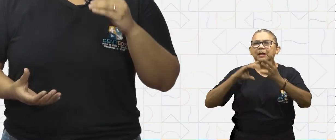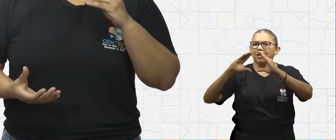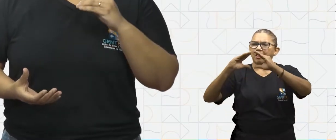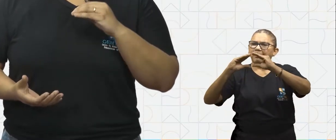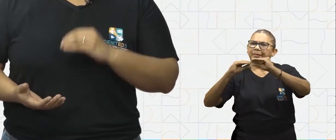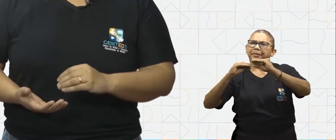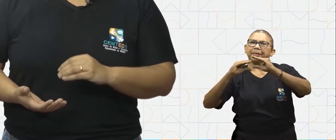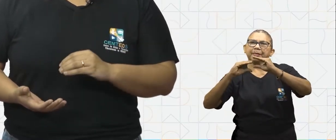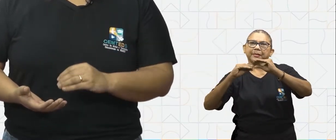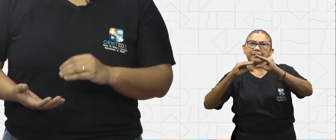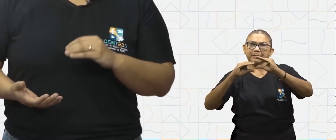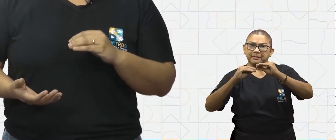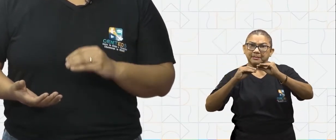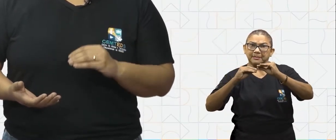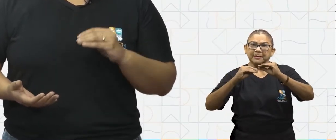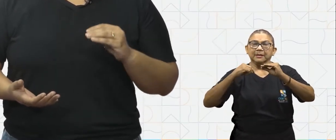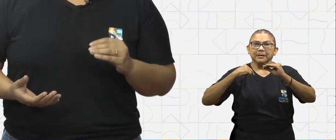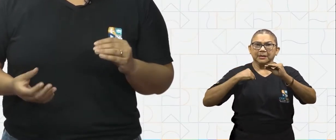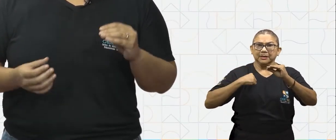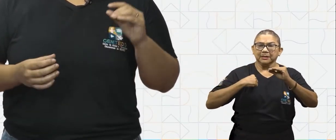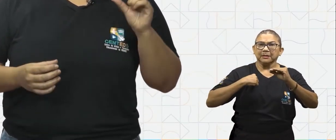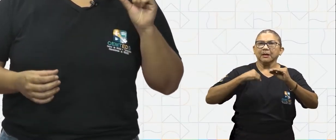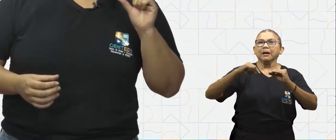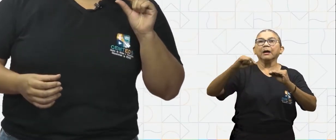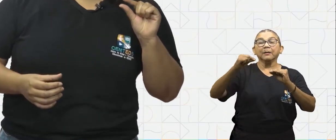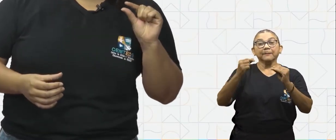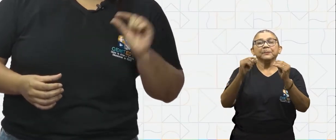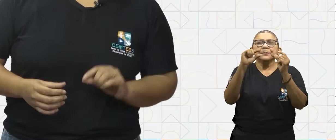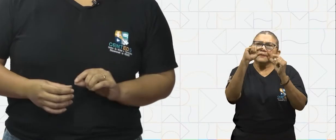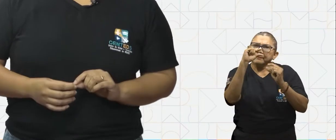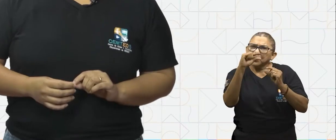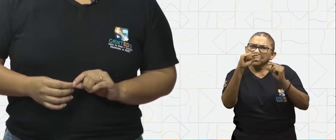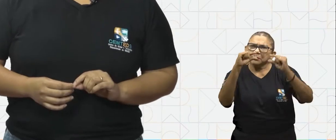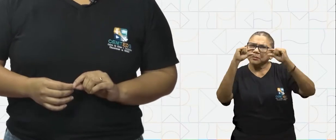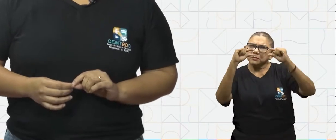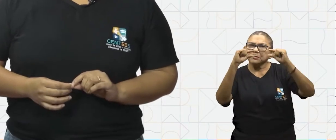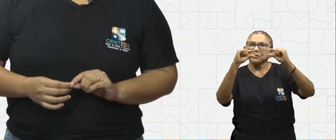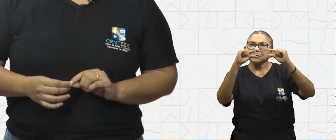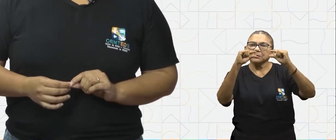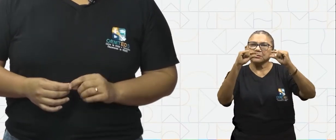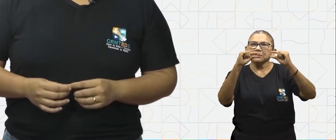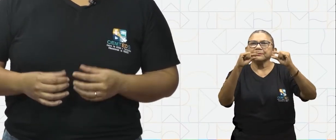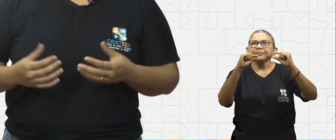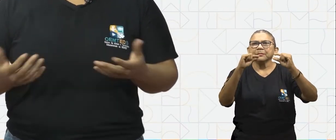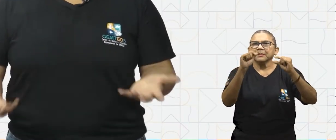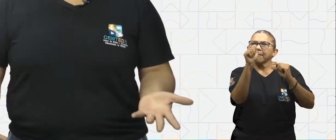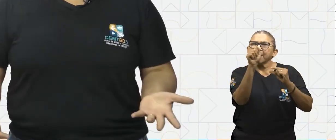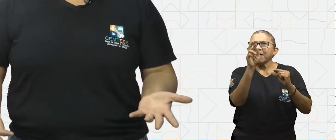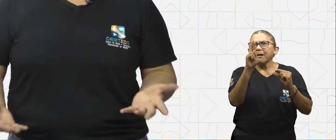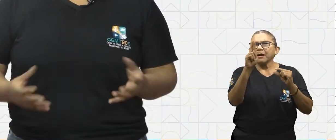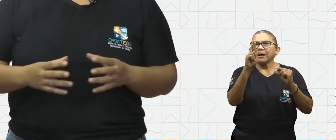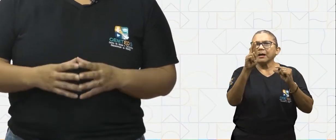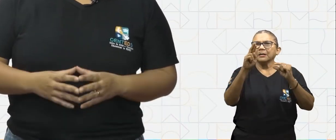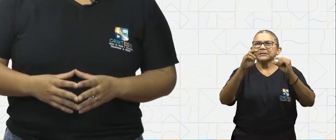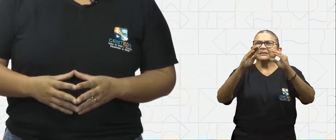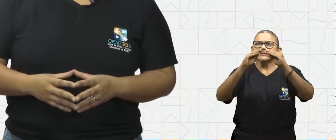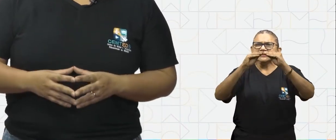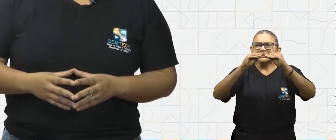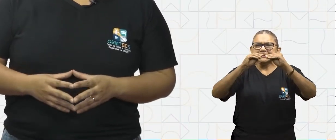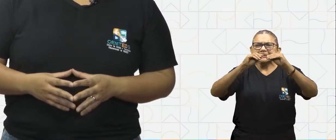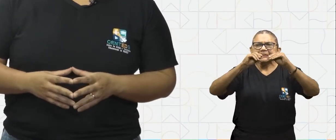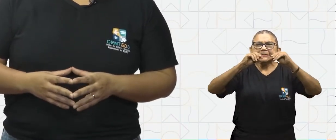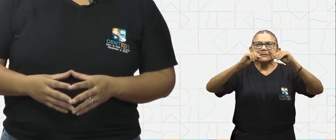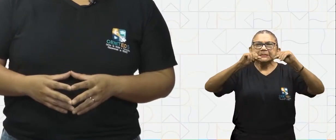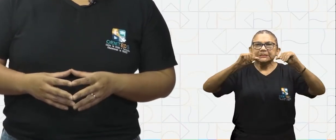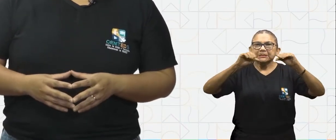Portanto, quando essa quantidade de água no ar é pequena, significa que o ar está seco. E